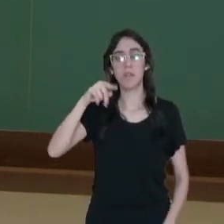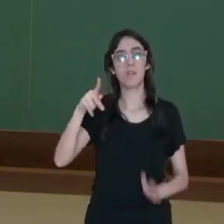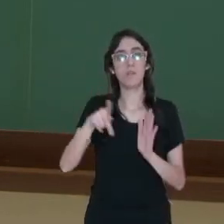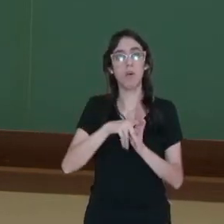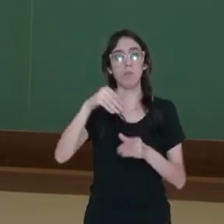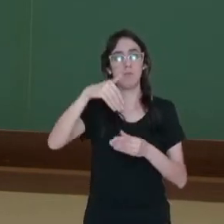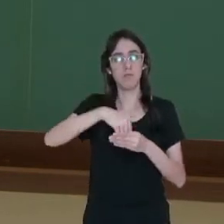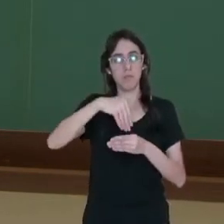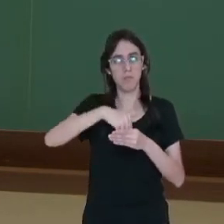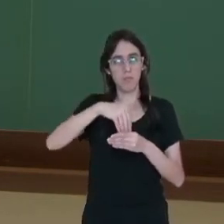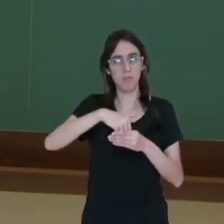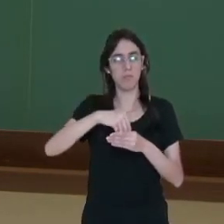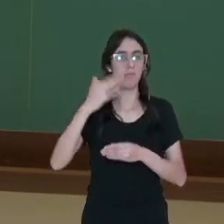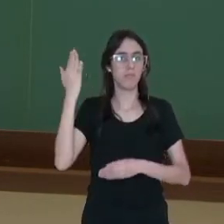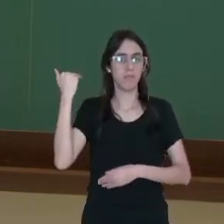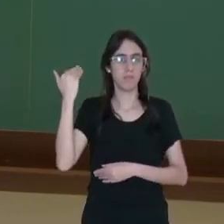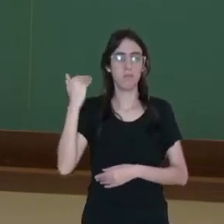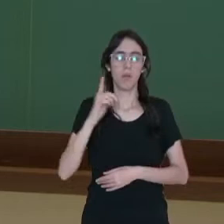presidencial do Brasil de